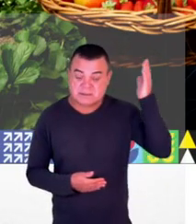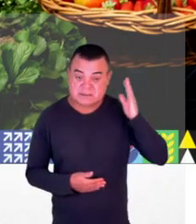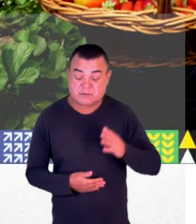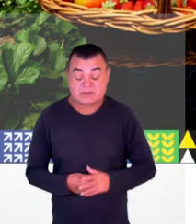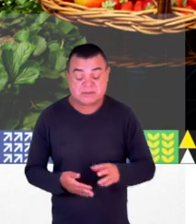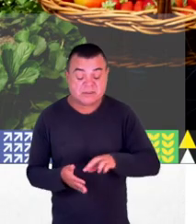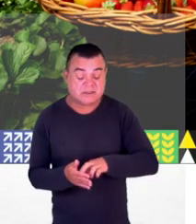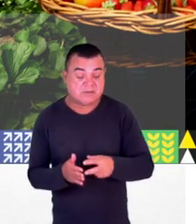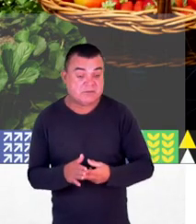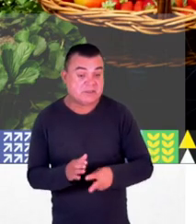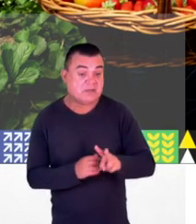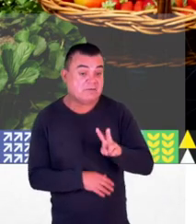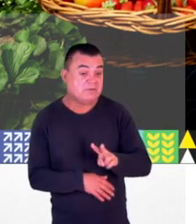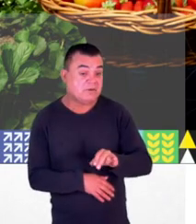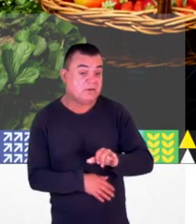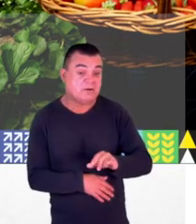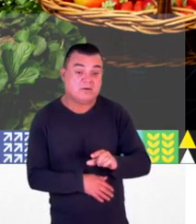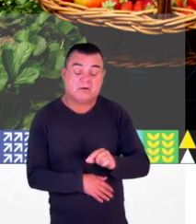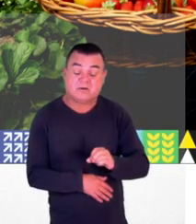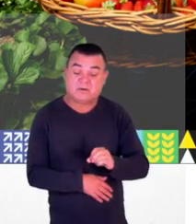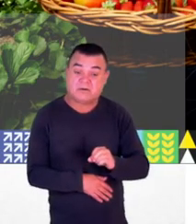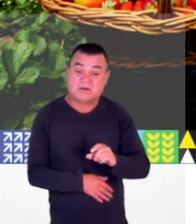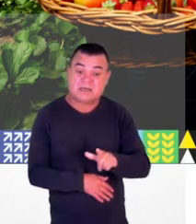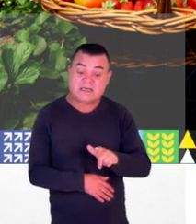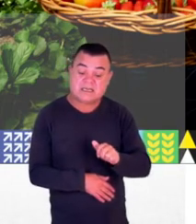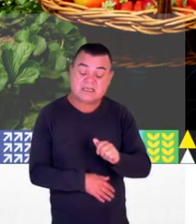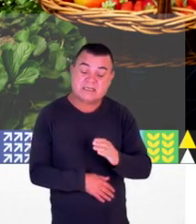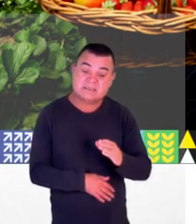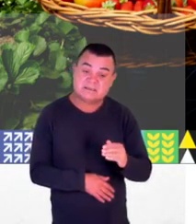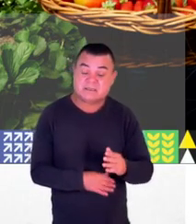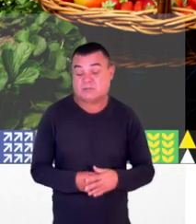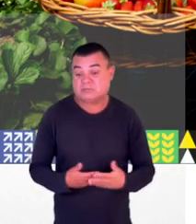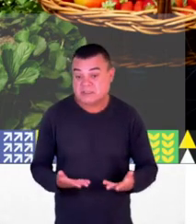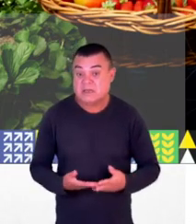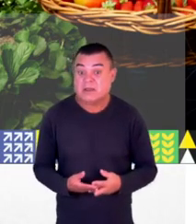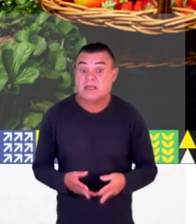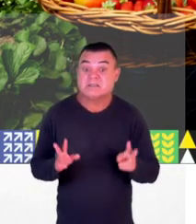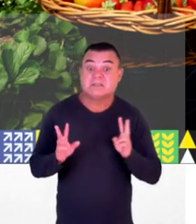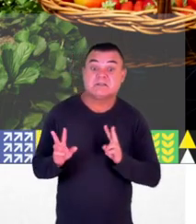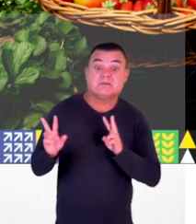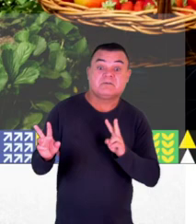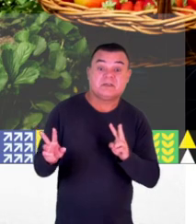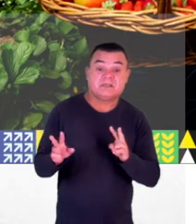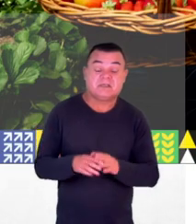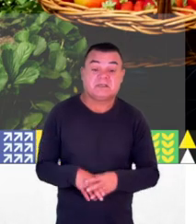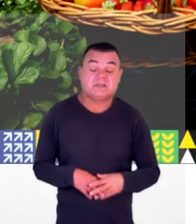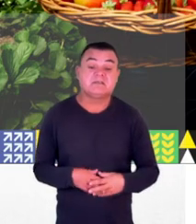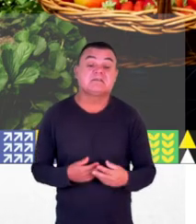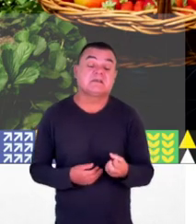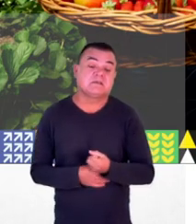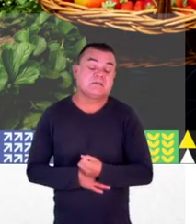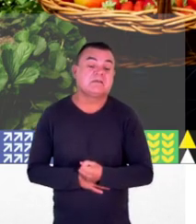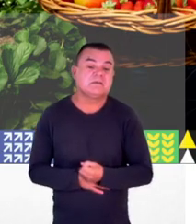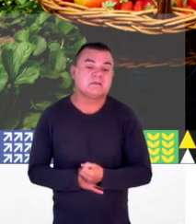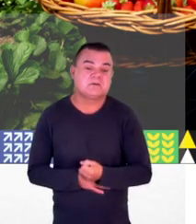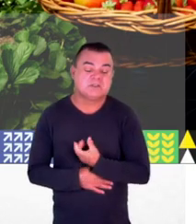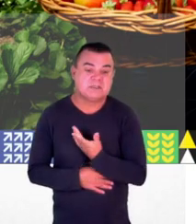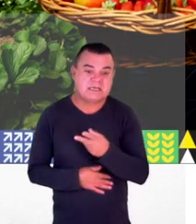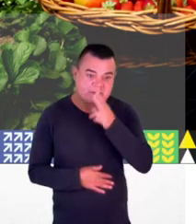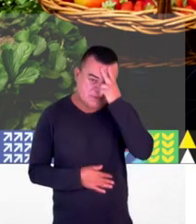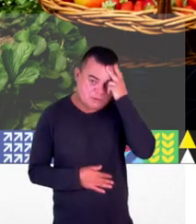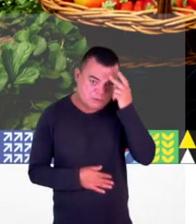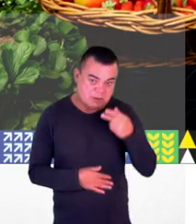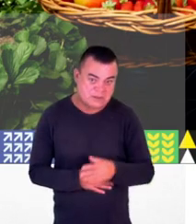traz aqui olha para esse cenário né de 33 milhões de pessoas passando fome então o Plano Brasil ele vem justamente com uma